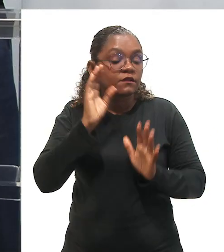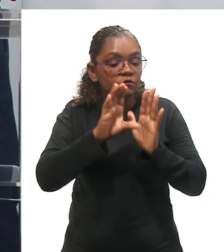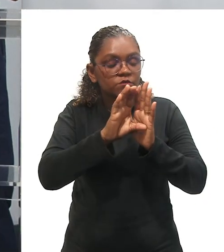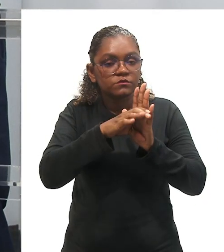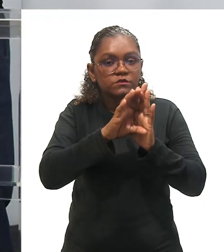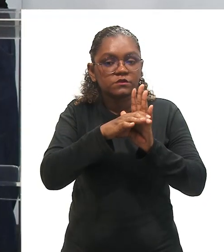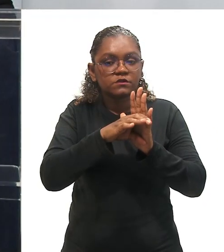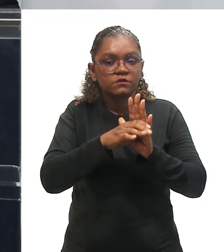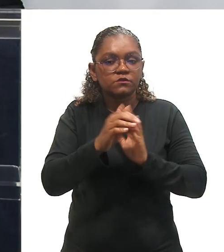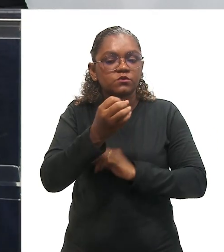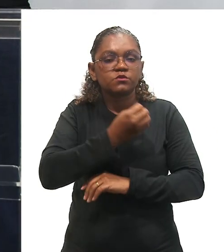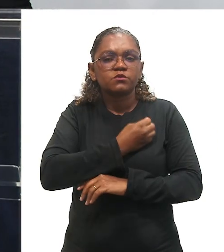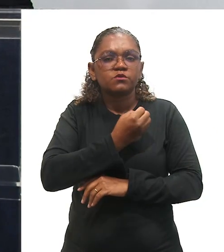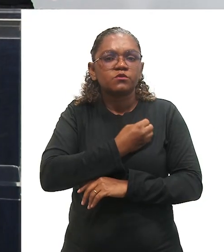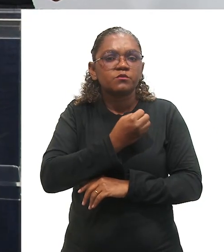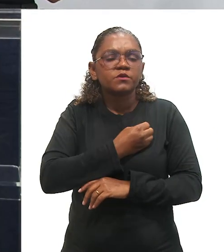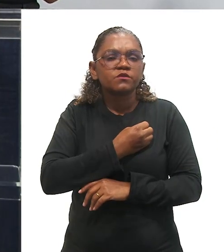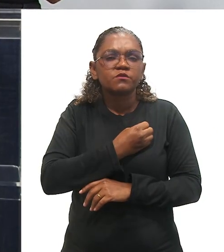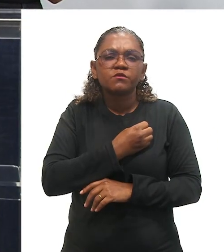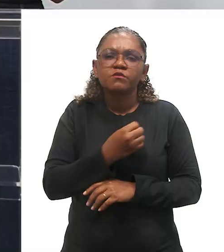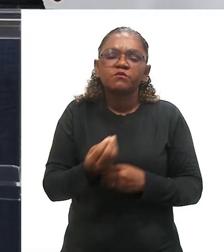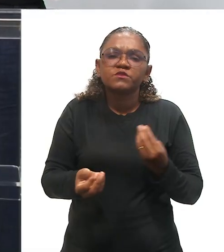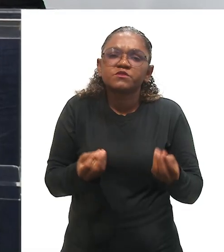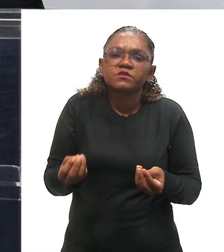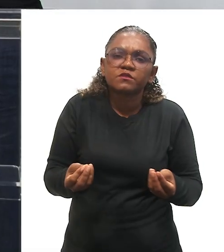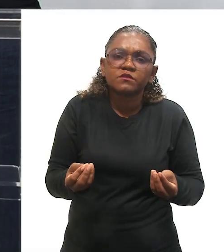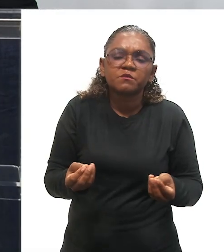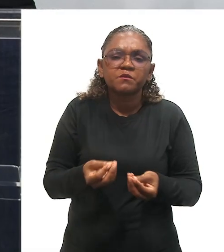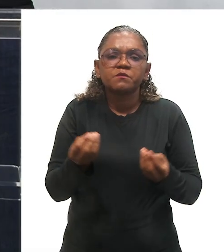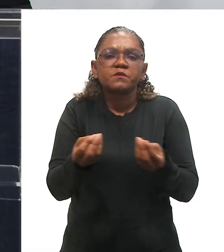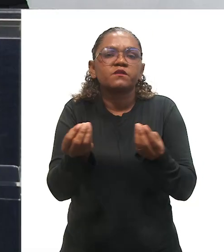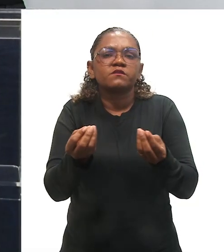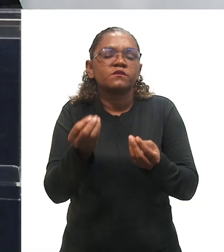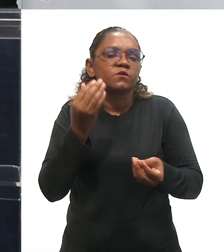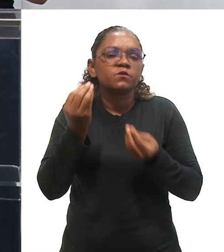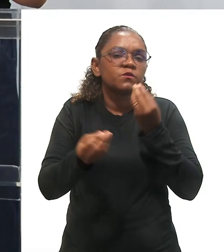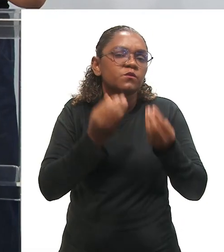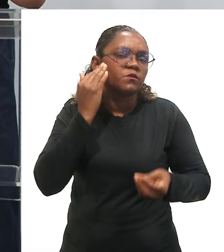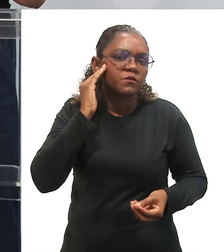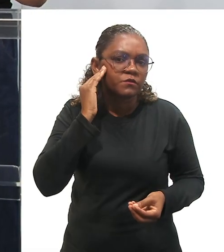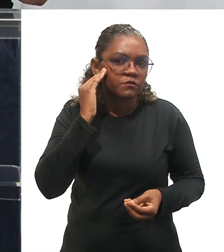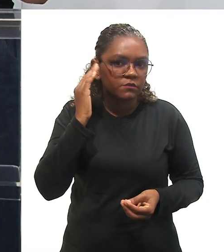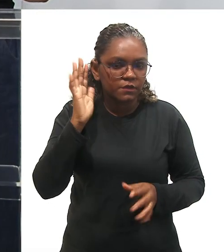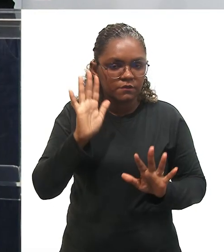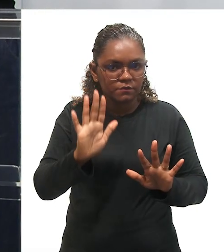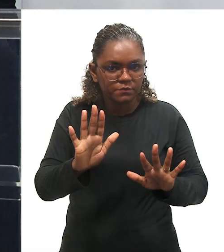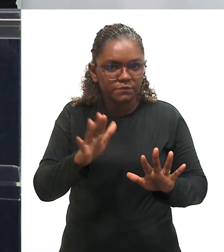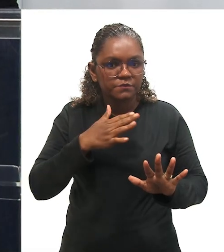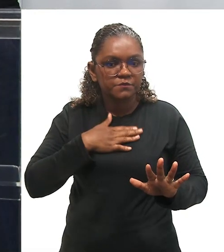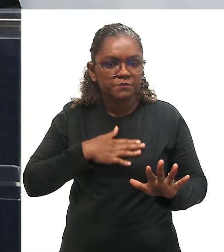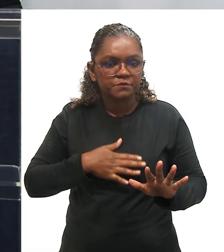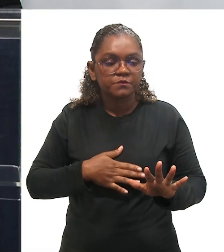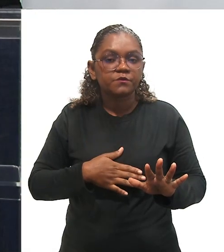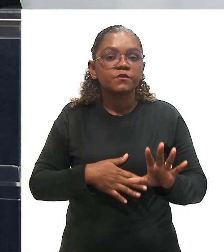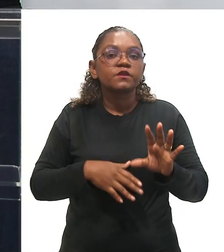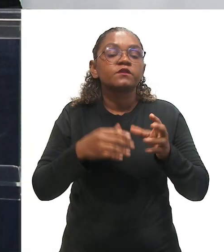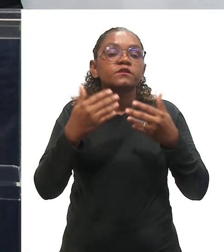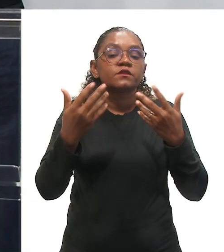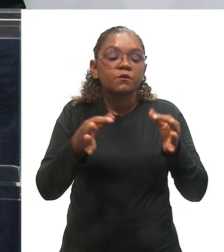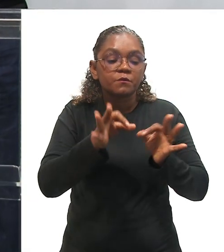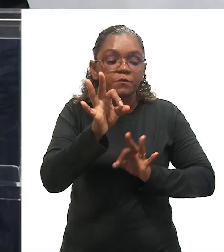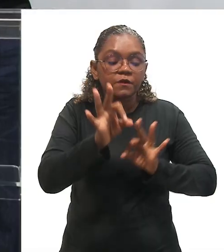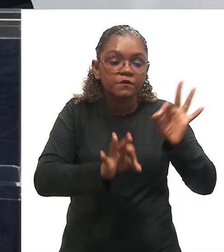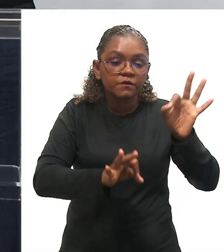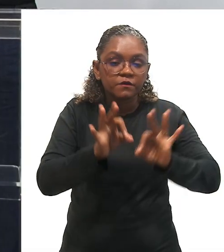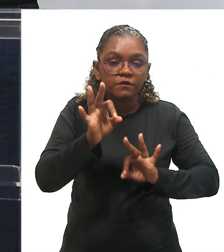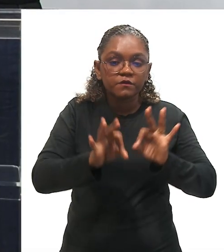conceito. Para que tanto número? O que é isso? Como que eu vou entender isso? Calma. Esse plano de contas,